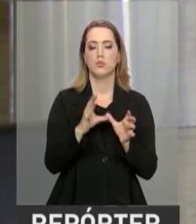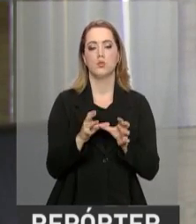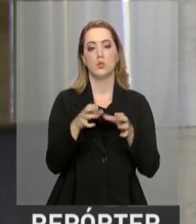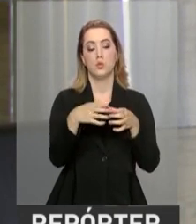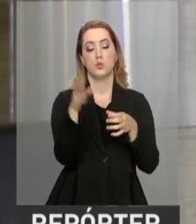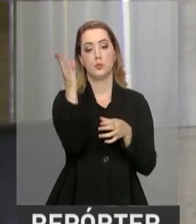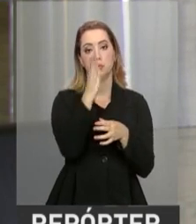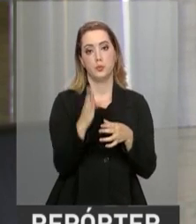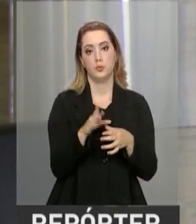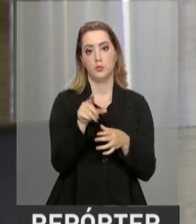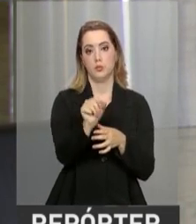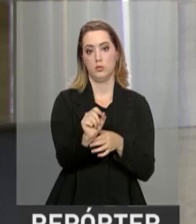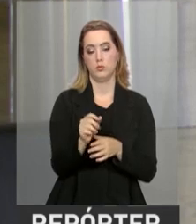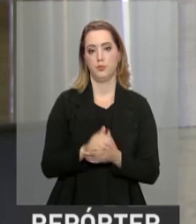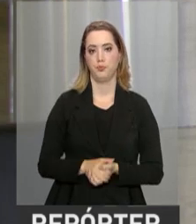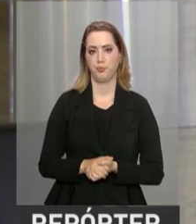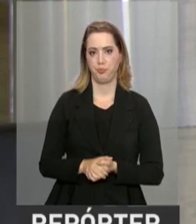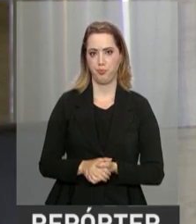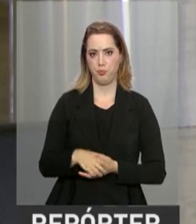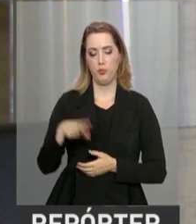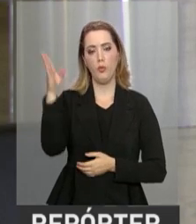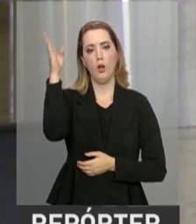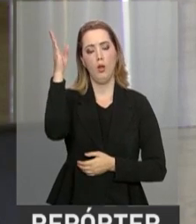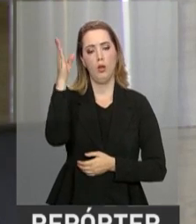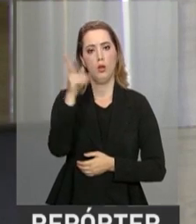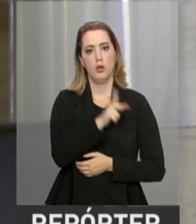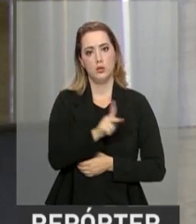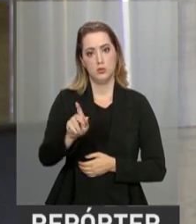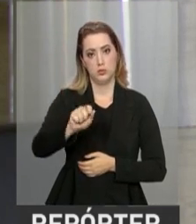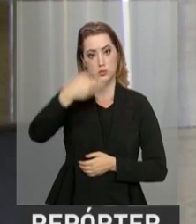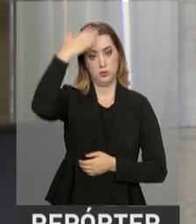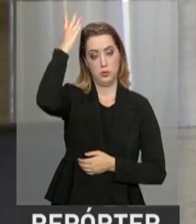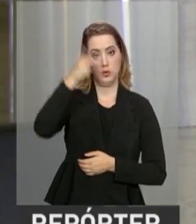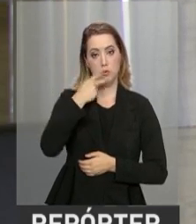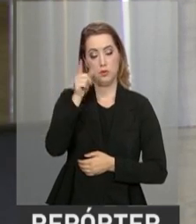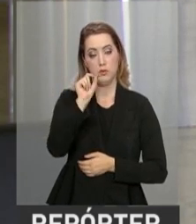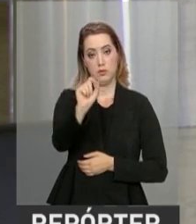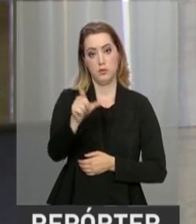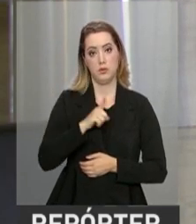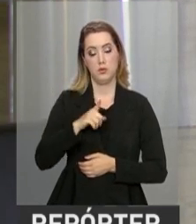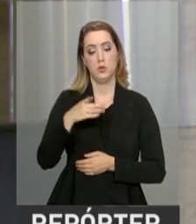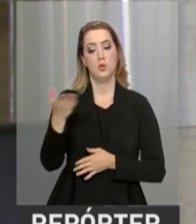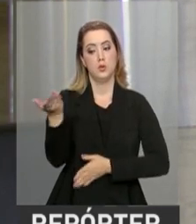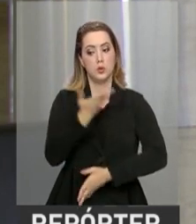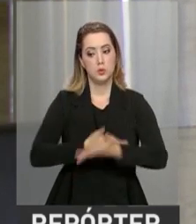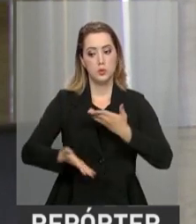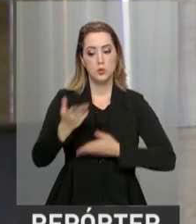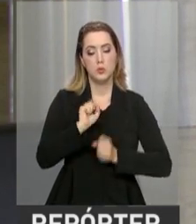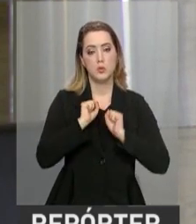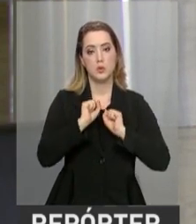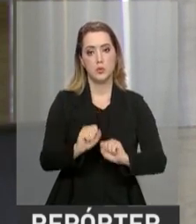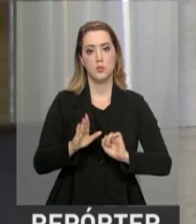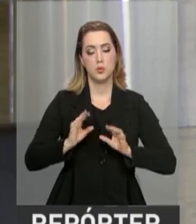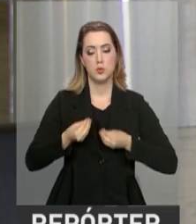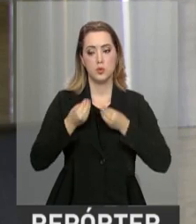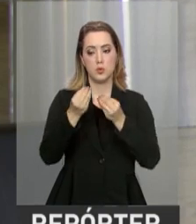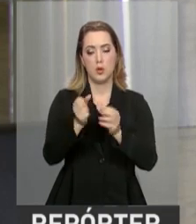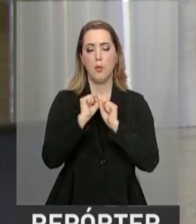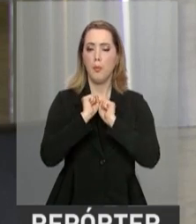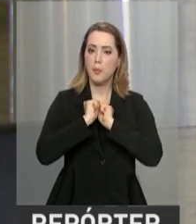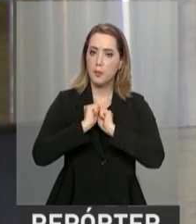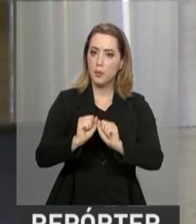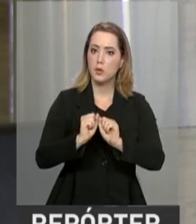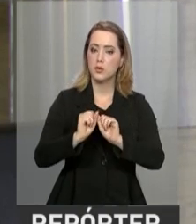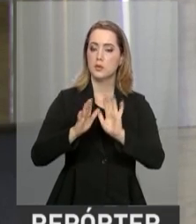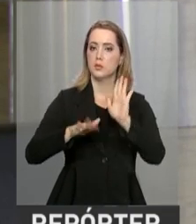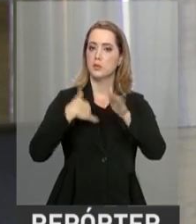Brasil o presidente Michel Temer por exemplo disse que Comércio Exterior Pode garantir a retomada do crescimento econômico o